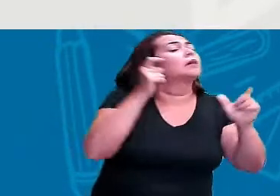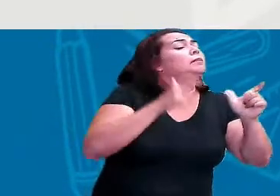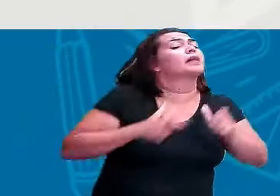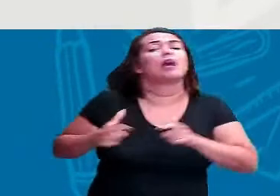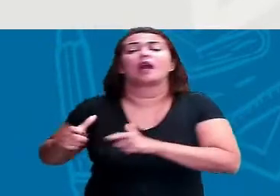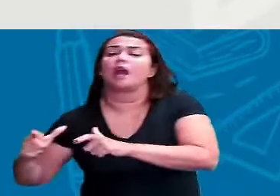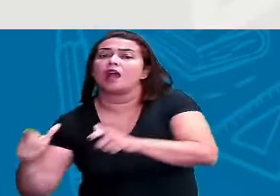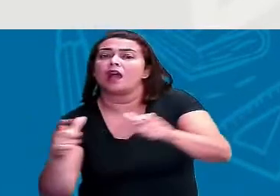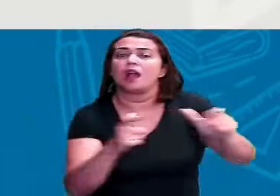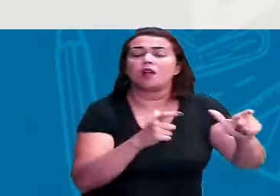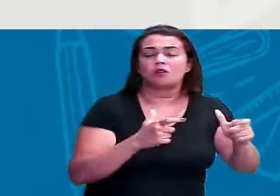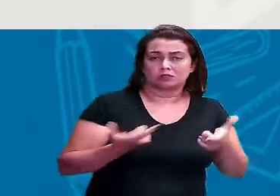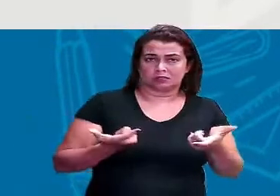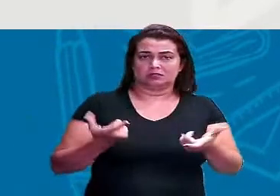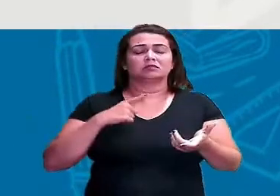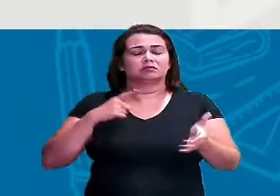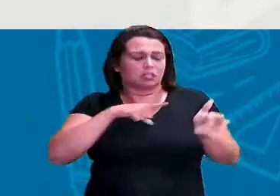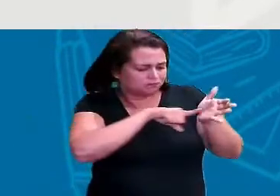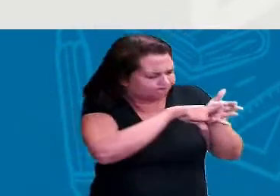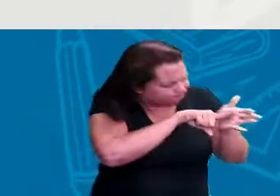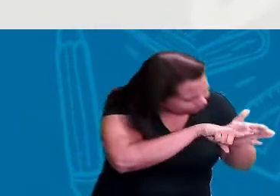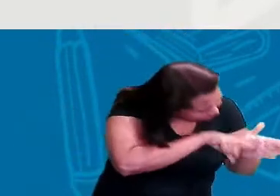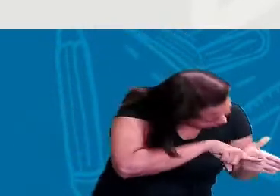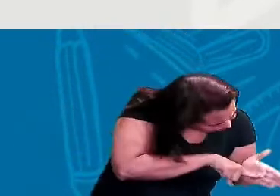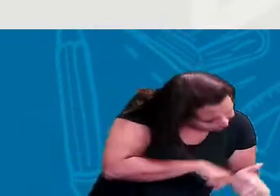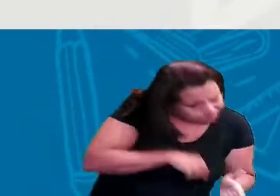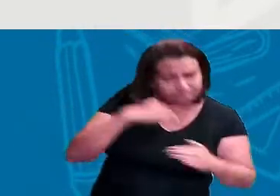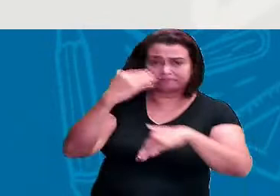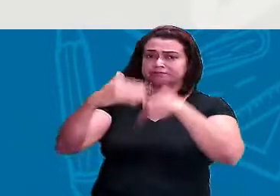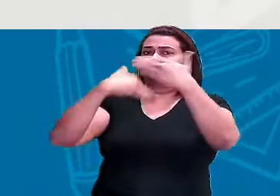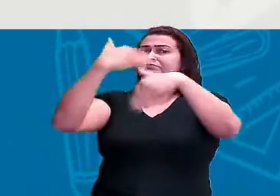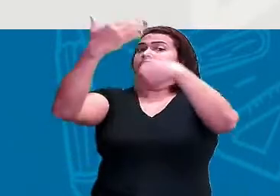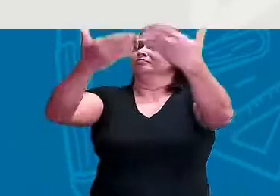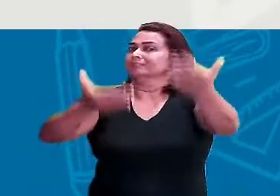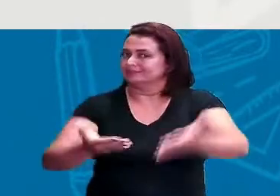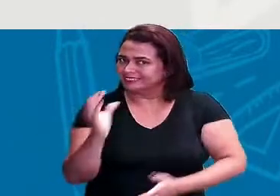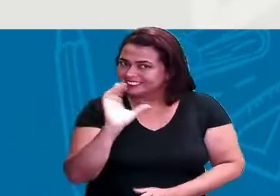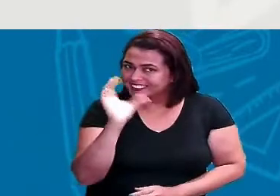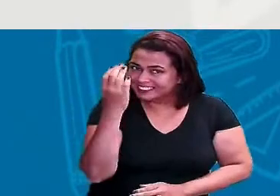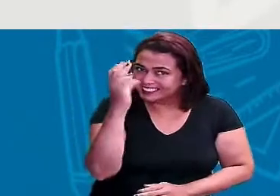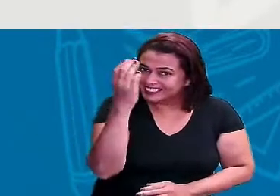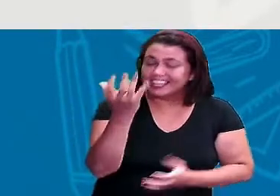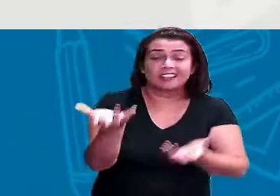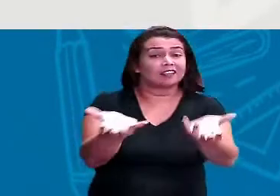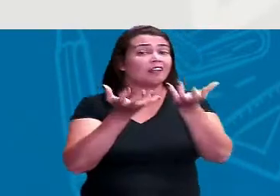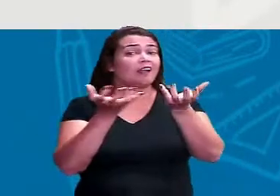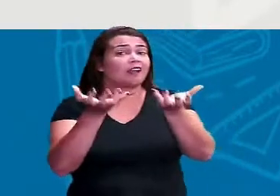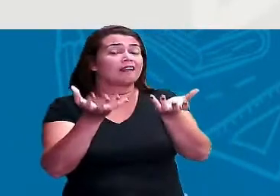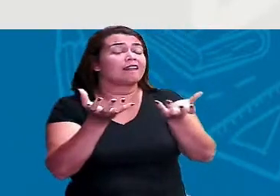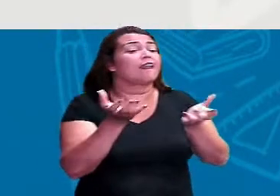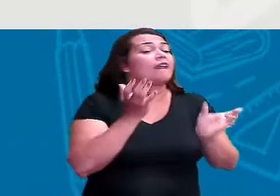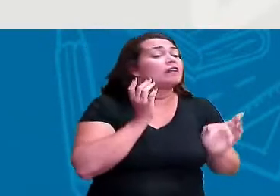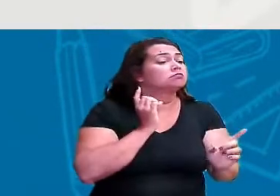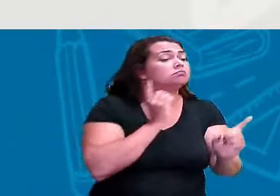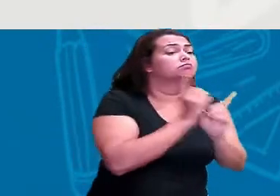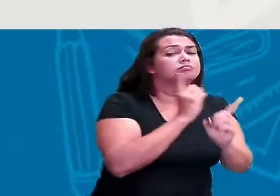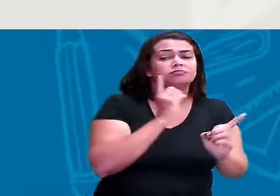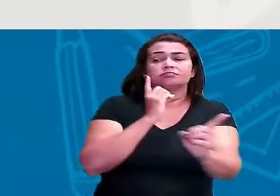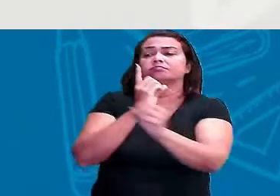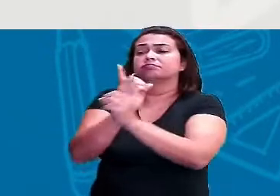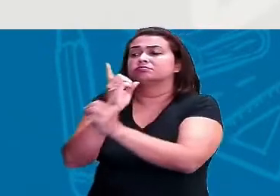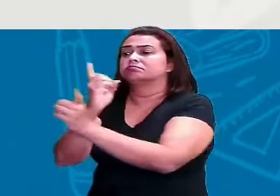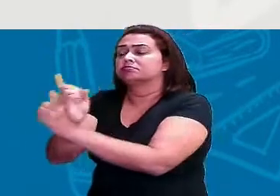Então, há um estudo muito grande dessa evolução, né, dessa ciência, sempre procurando se localizar no espaço,